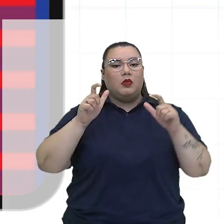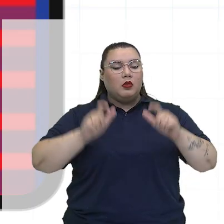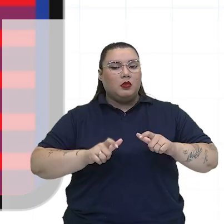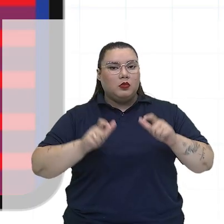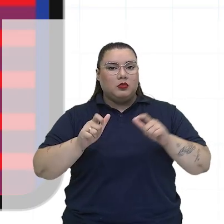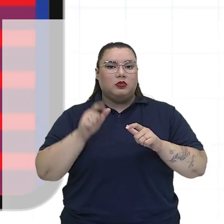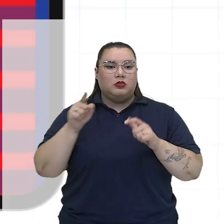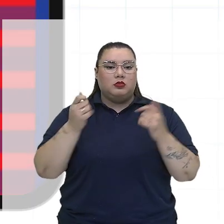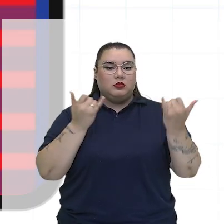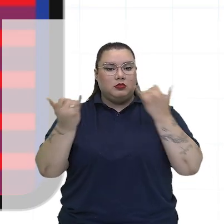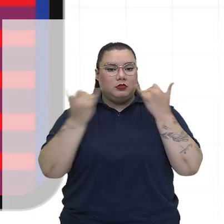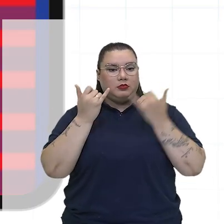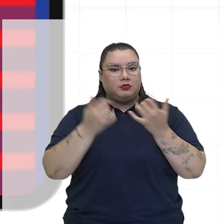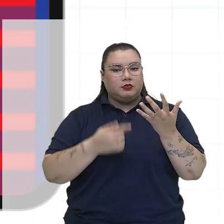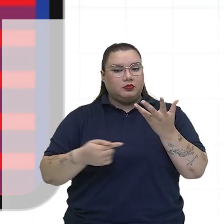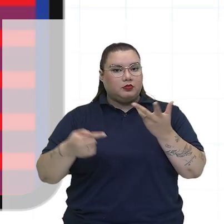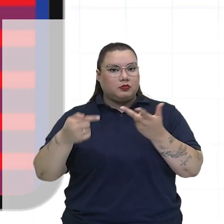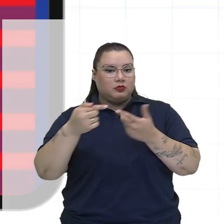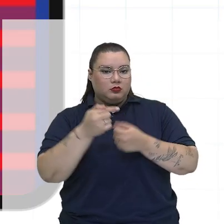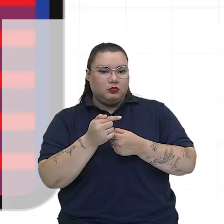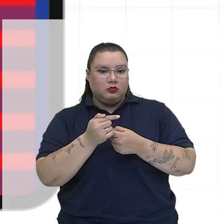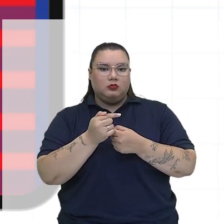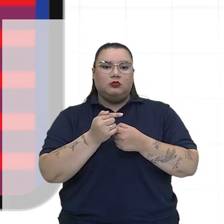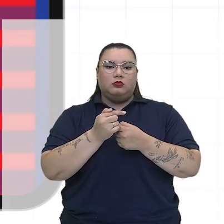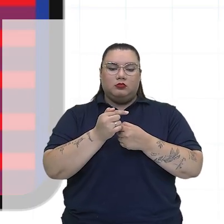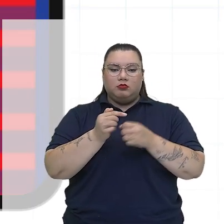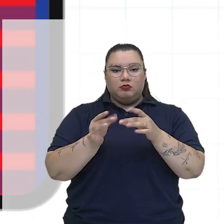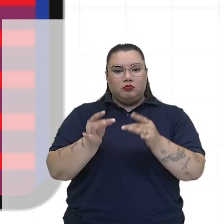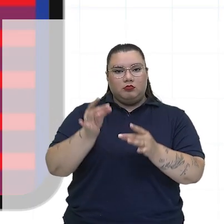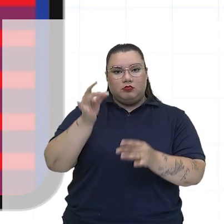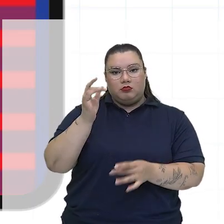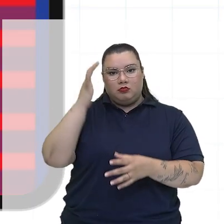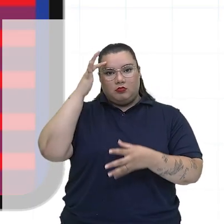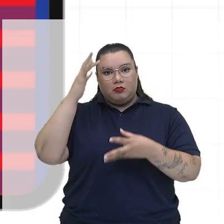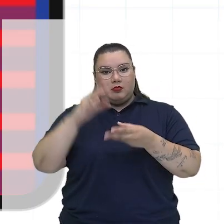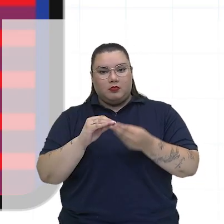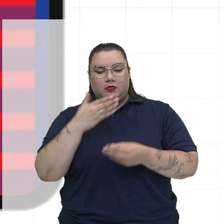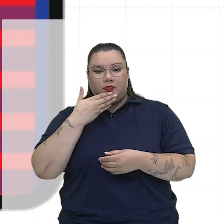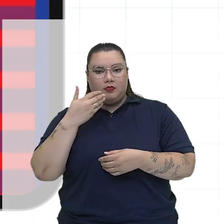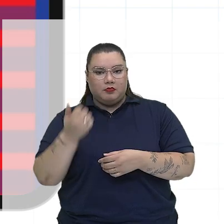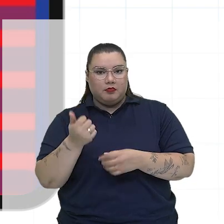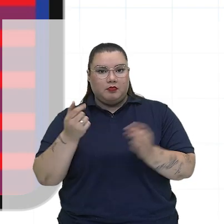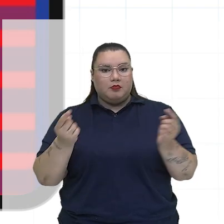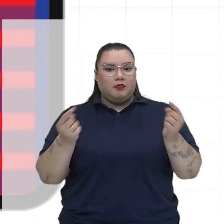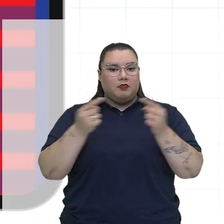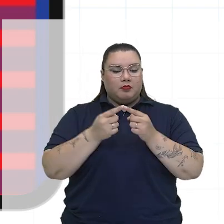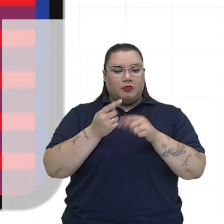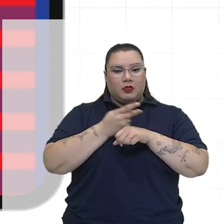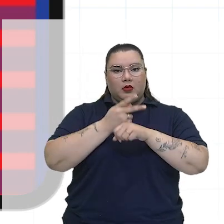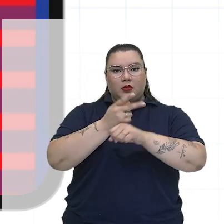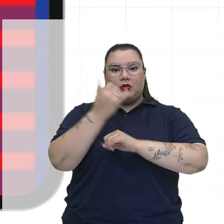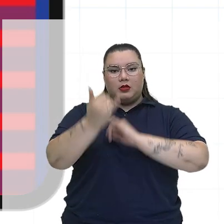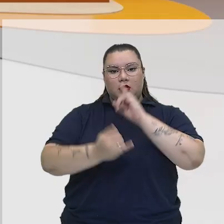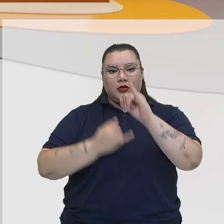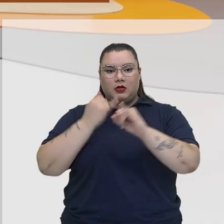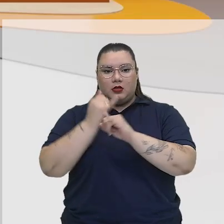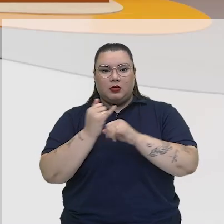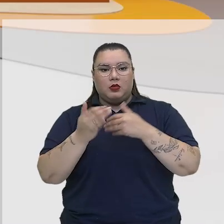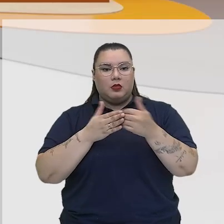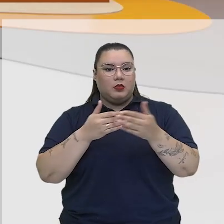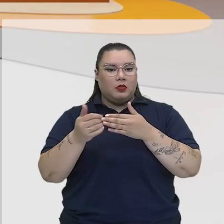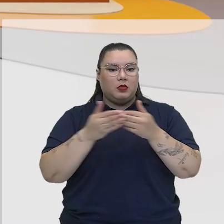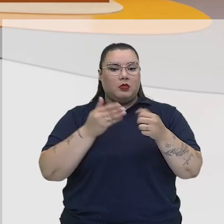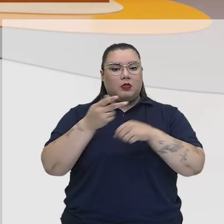a essas informações para detalhar, compreender melhor essa realidade, buscando na internet.